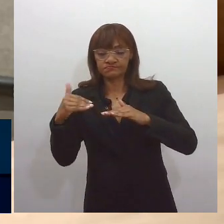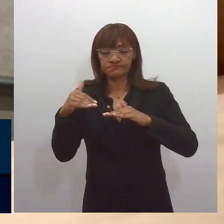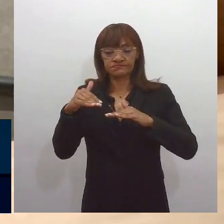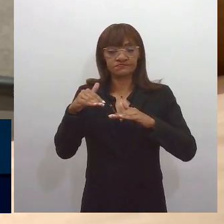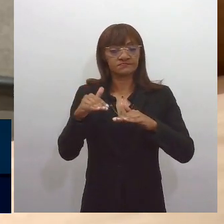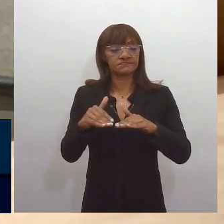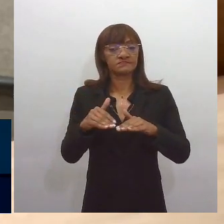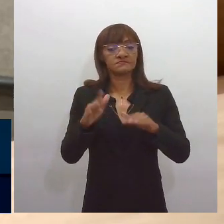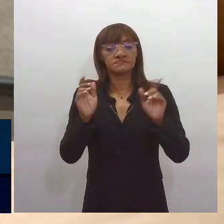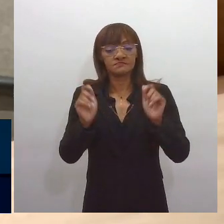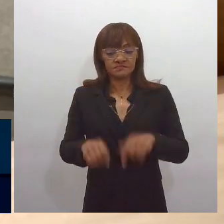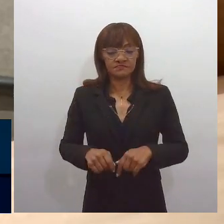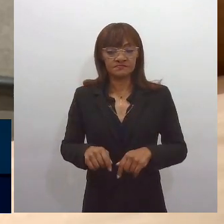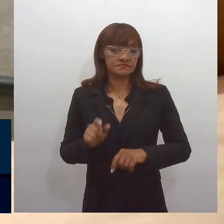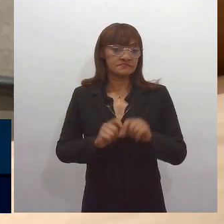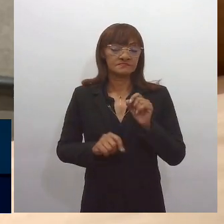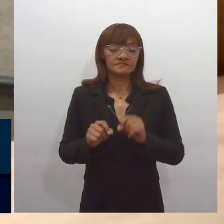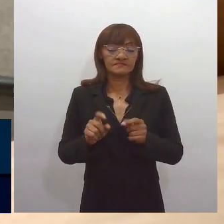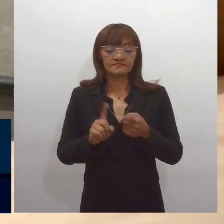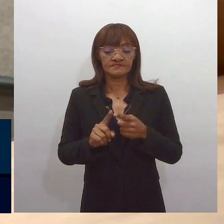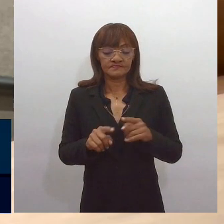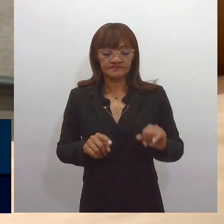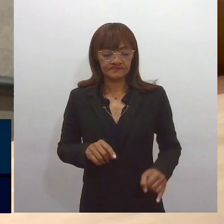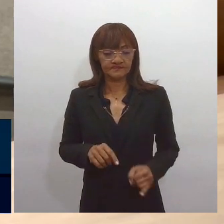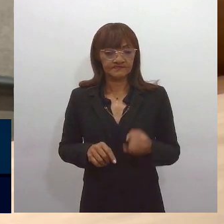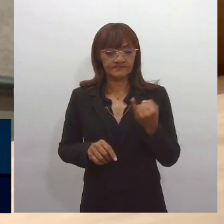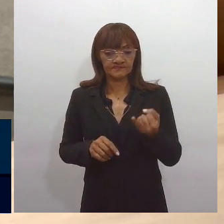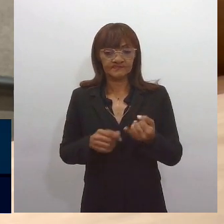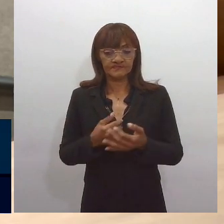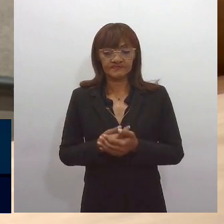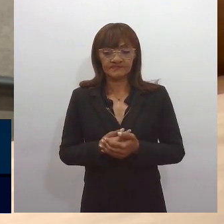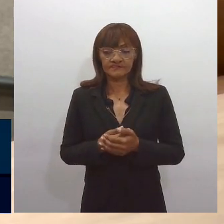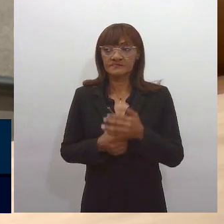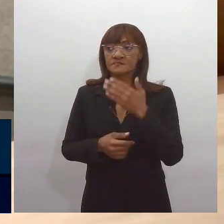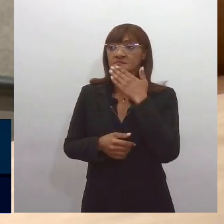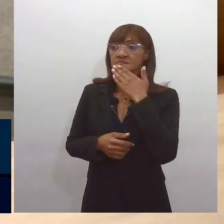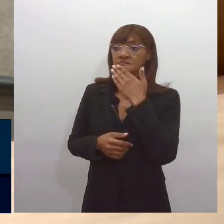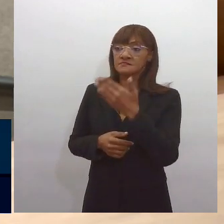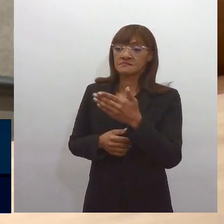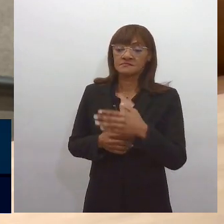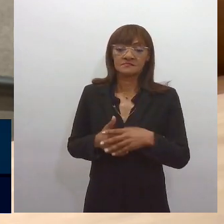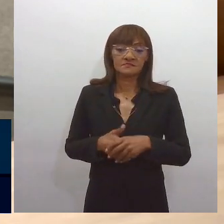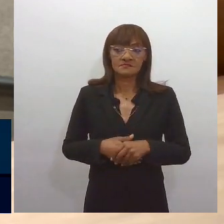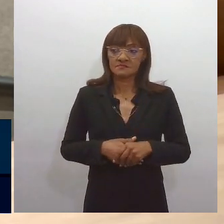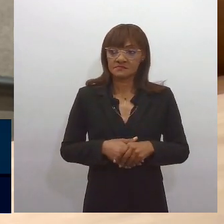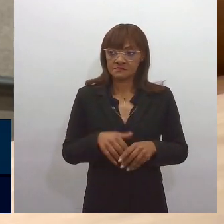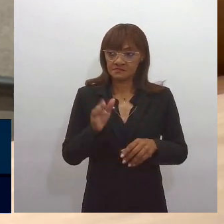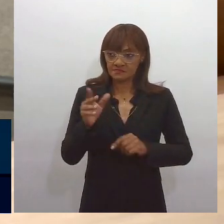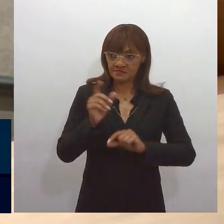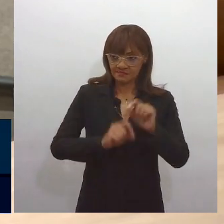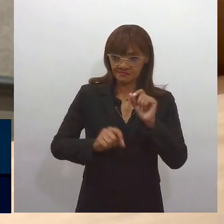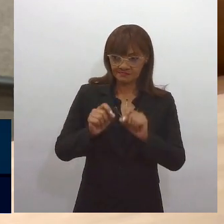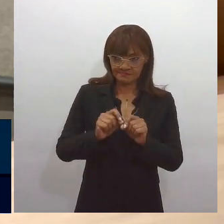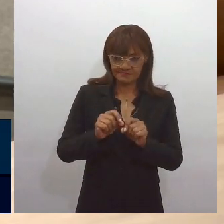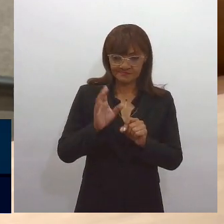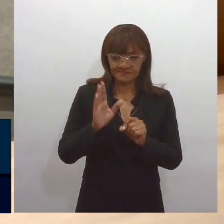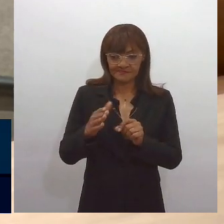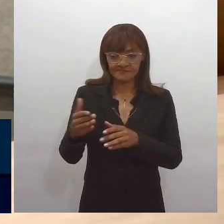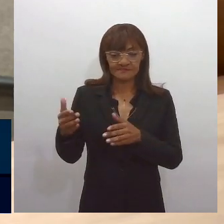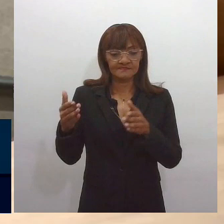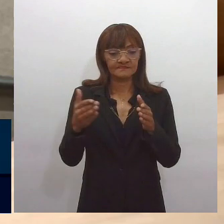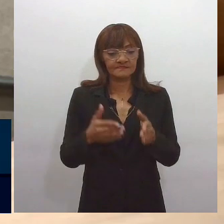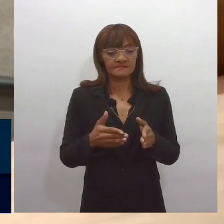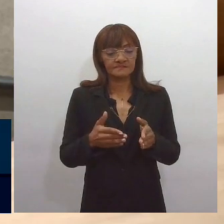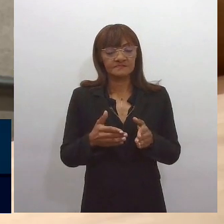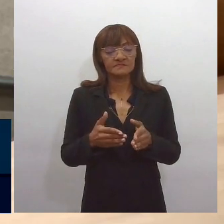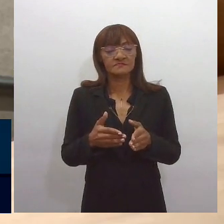aqui O senhor tá aqui pedir ess melhoria ali naquele trevo de acesso terra dura Ribeirópolis e o último